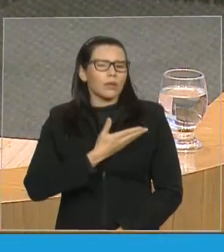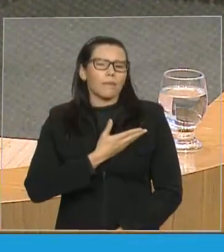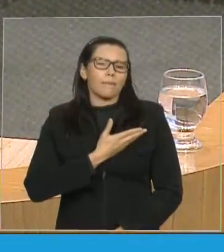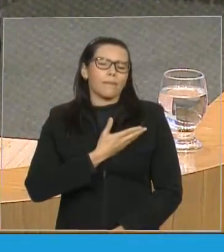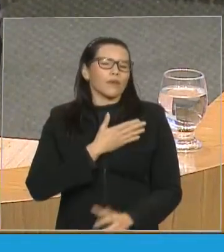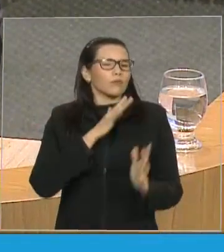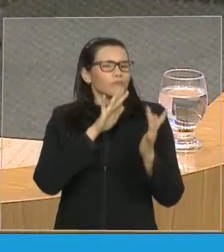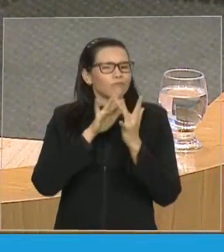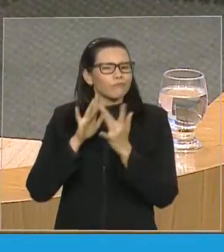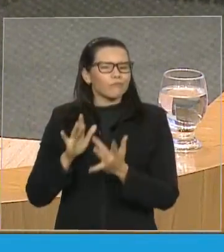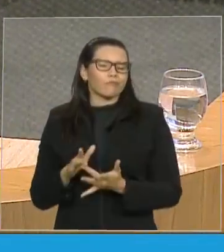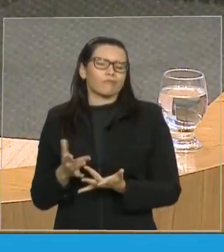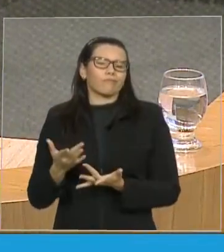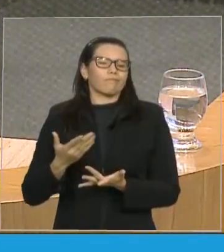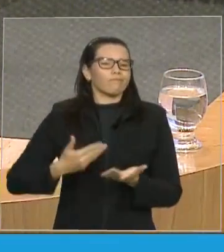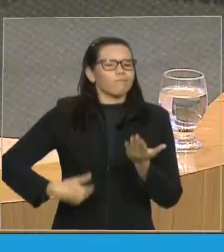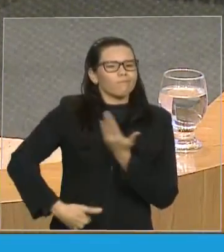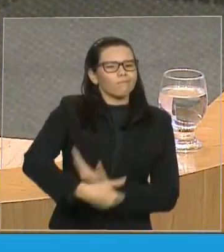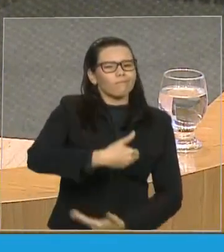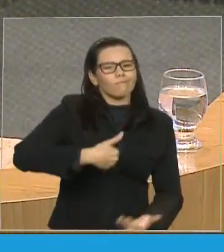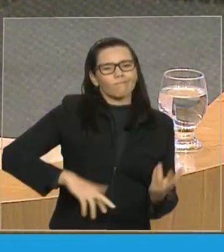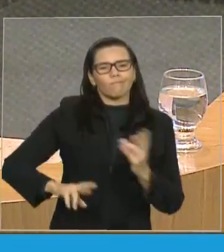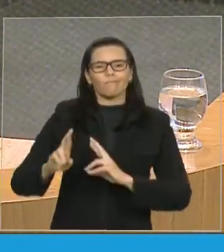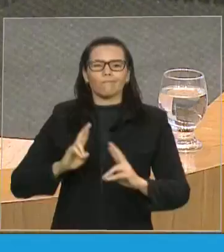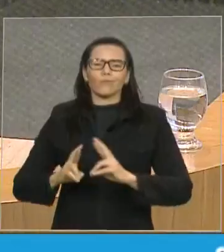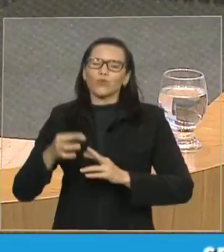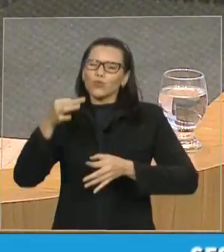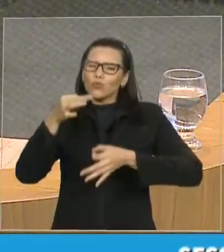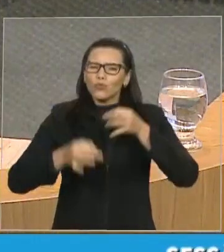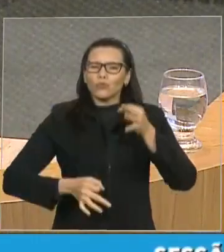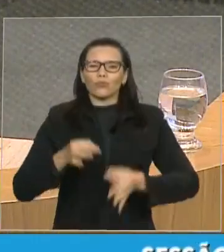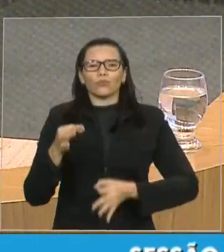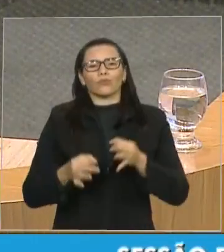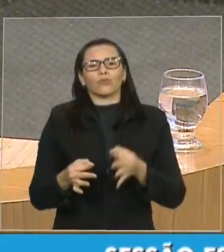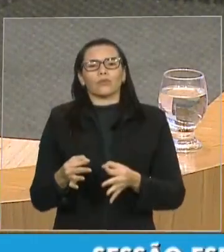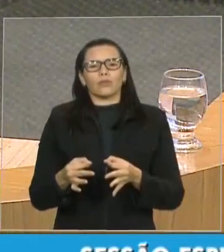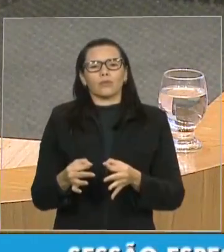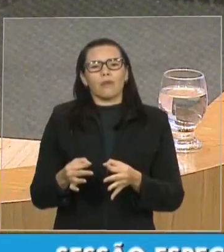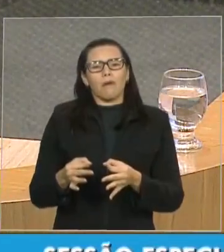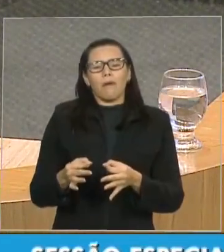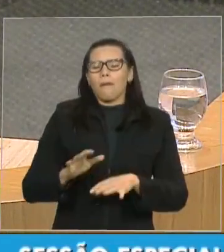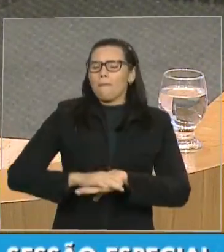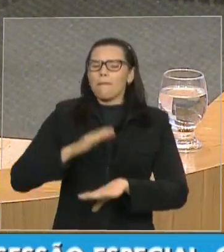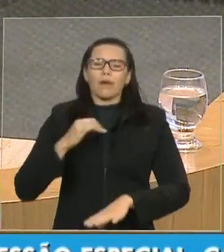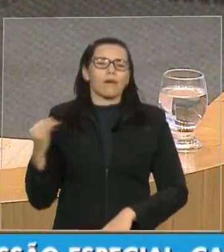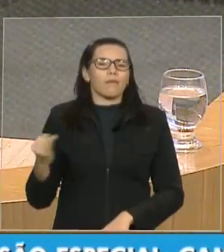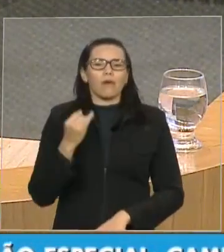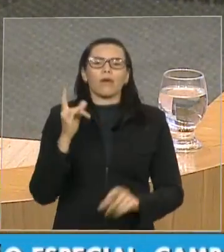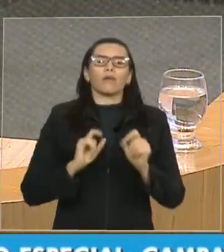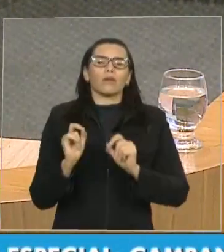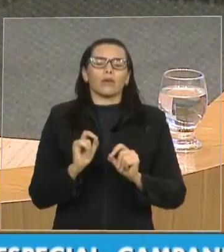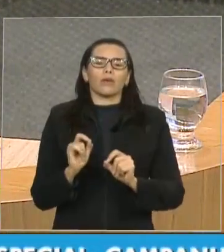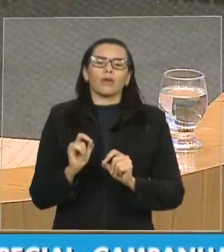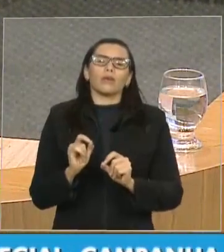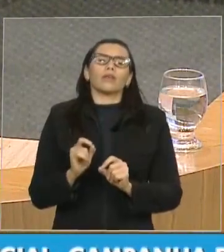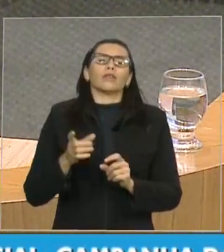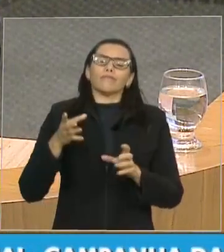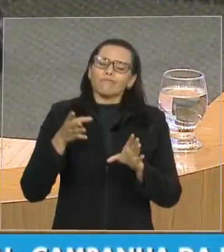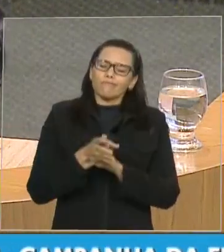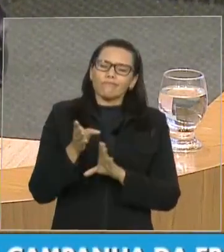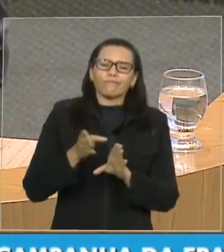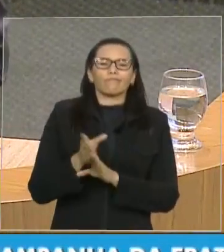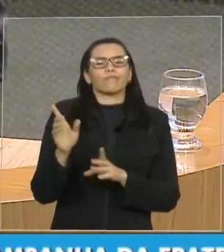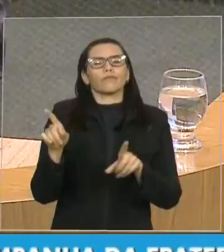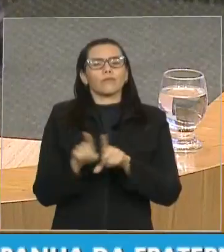sejam pessoas fraternas, que sejam pessoas justas e, principalmente, promotoras da paz. Então, os